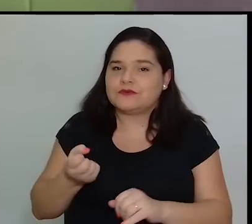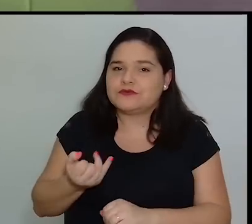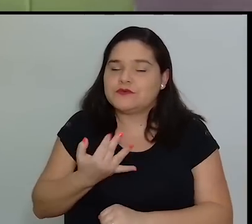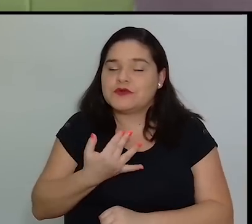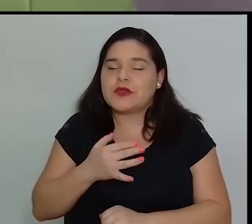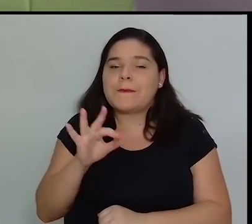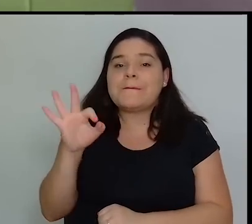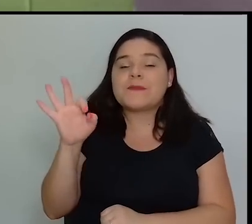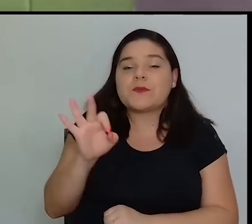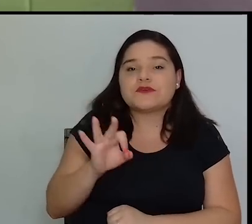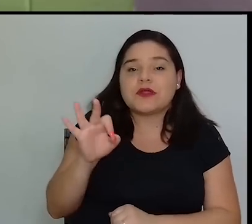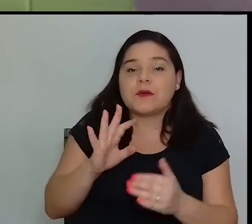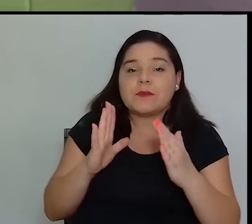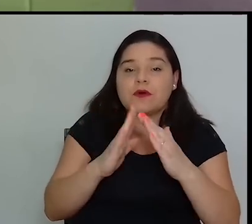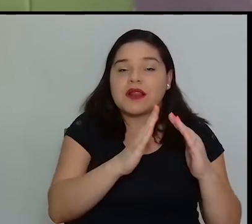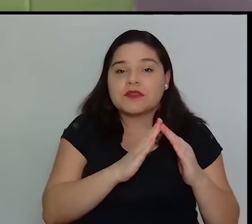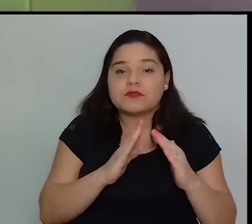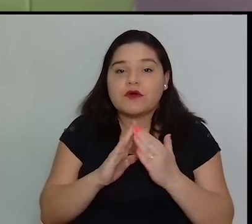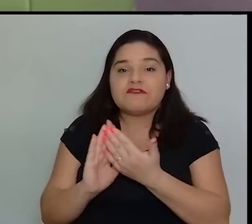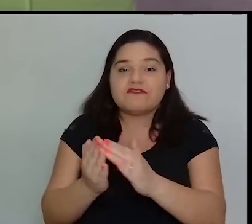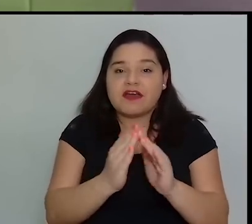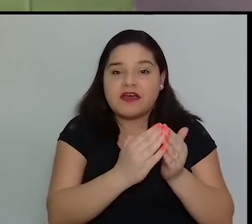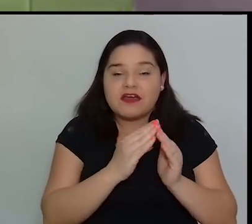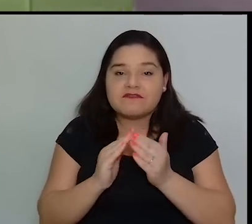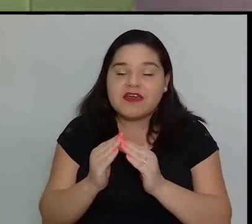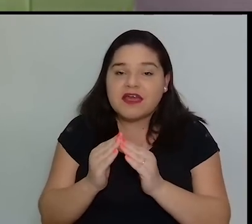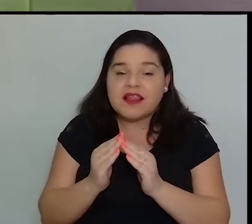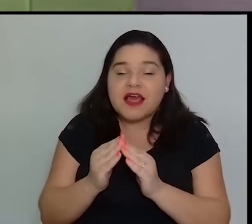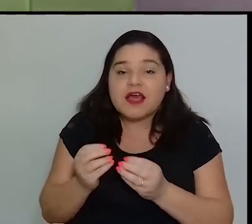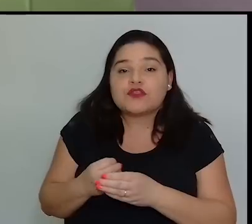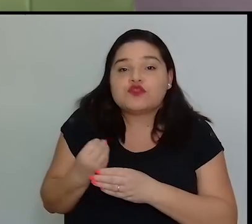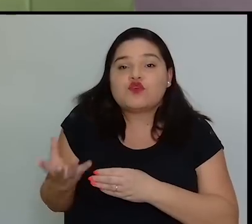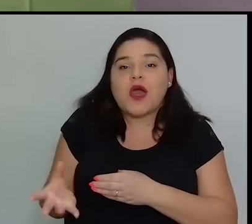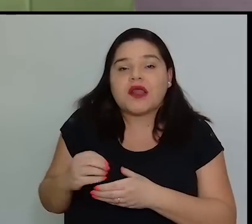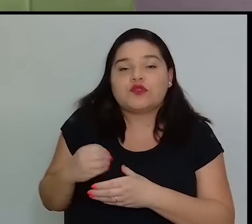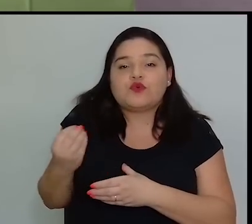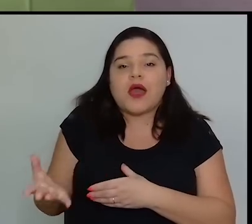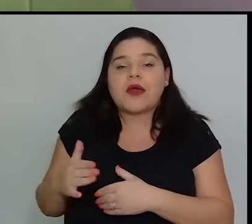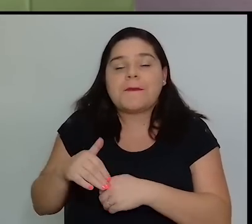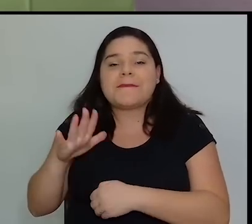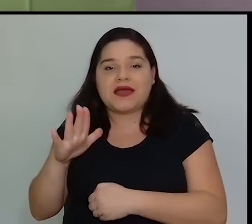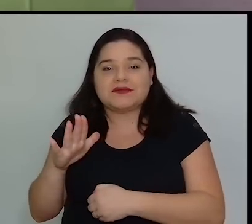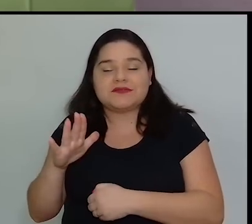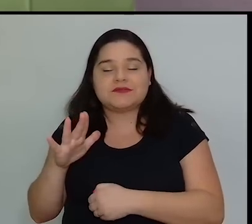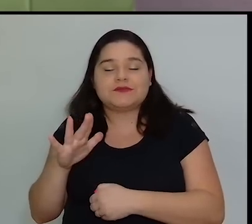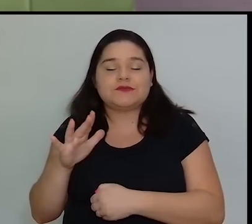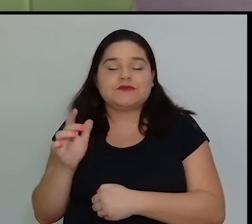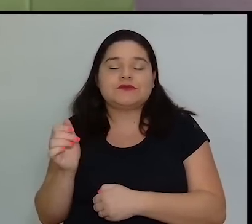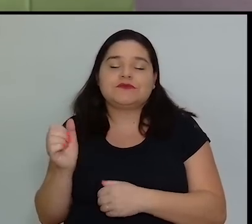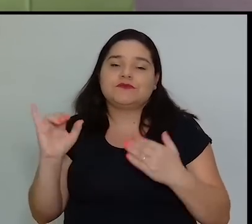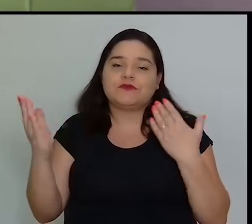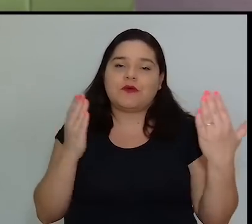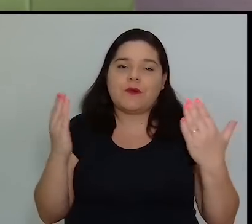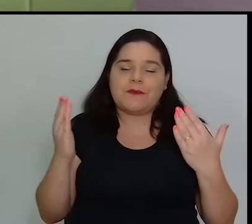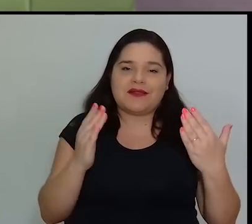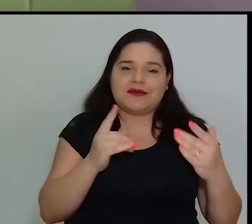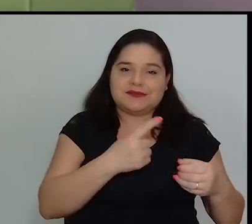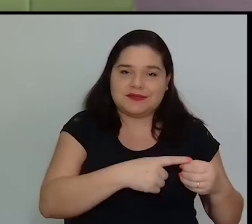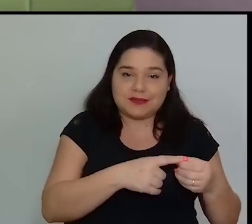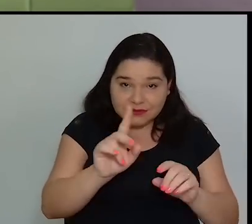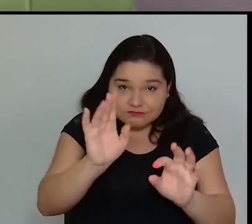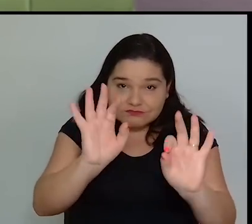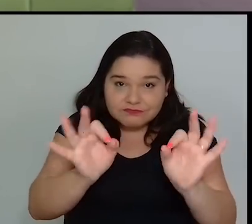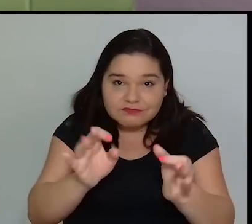que proporcionalmente os moradores de favela doaram mais do que os moradores do asfalto Vocês entenderam errado não